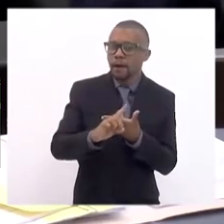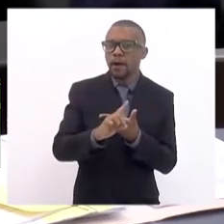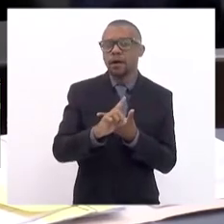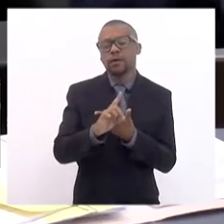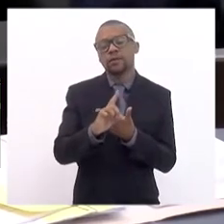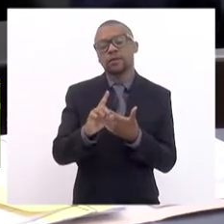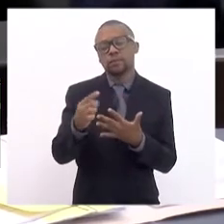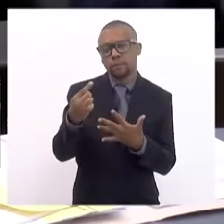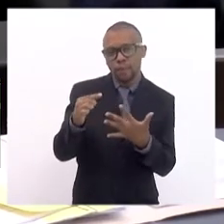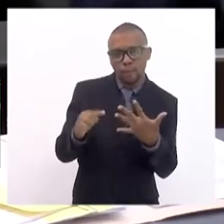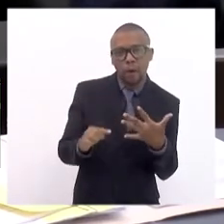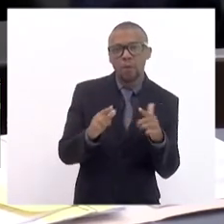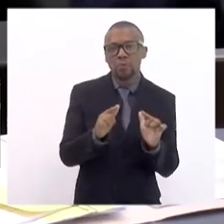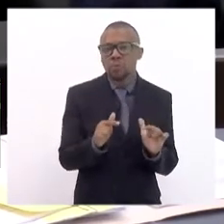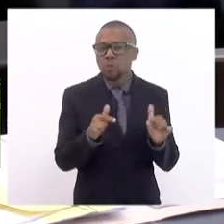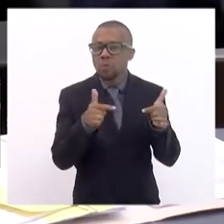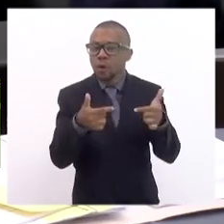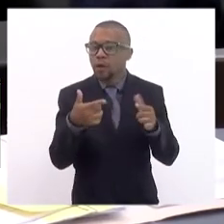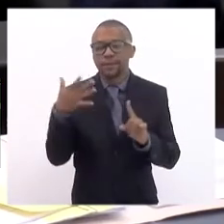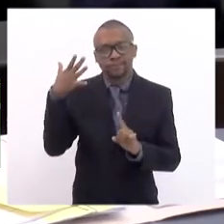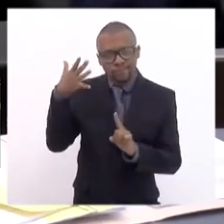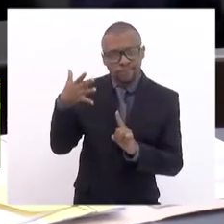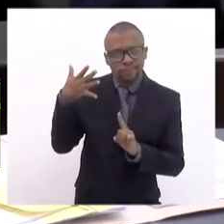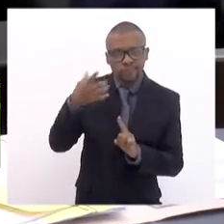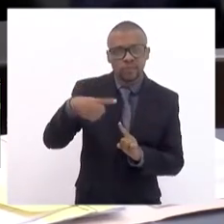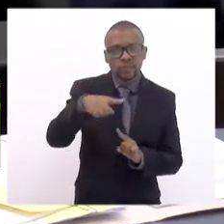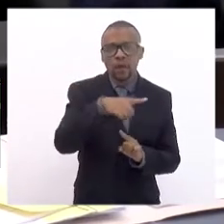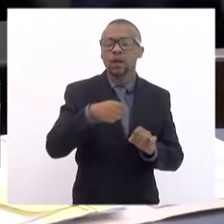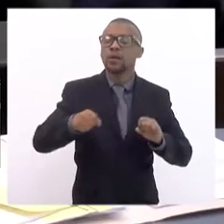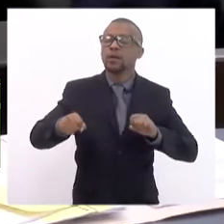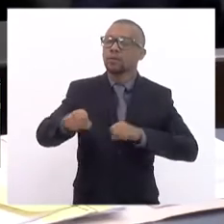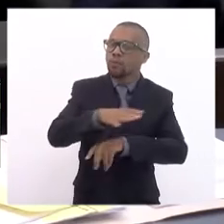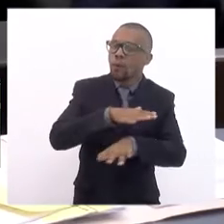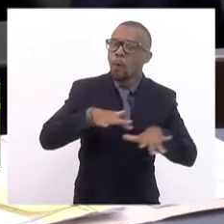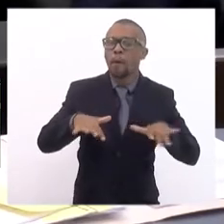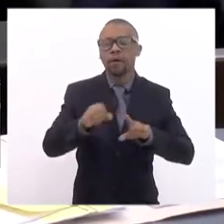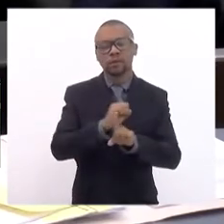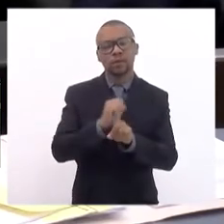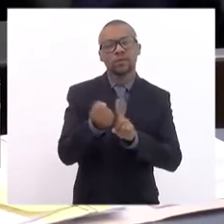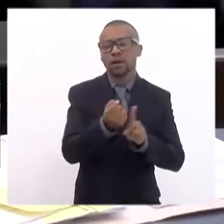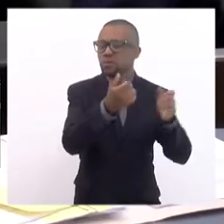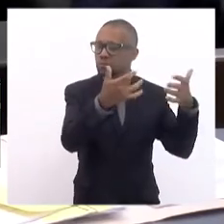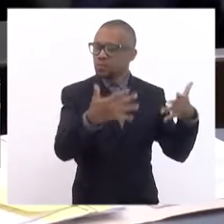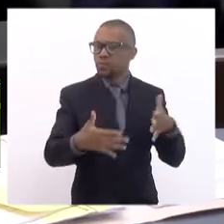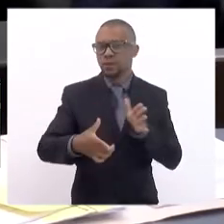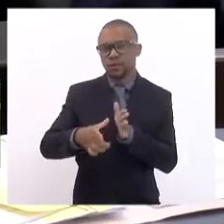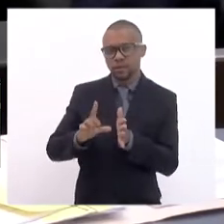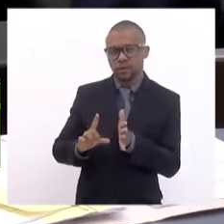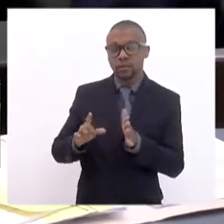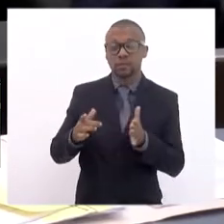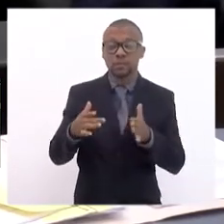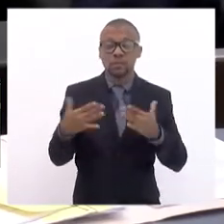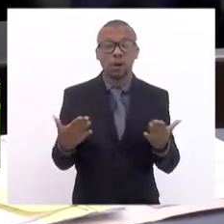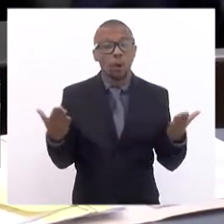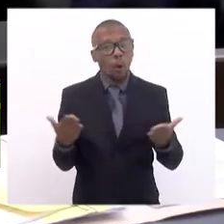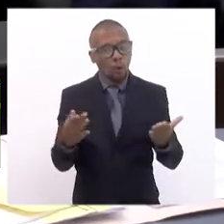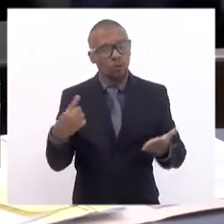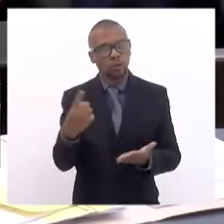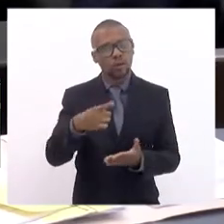dos ativistas e dos movimentos sociais. Então, nós temos condição, hoje,